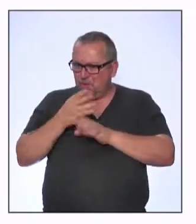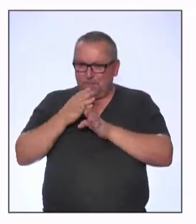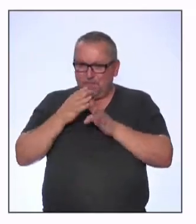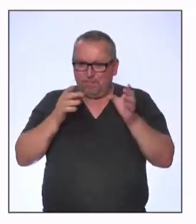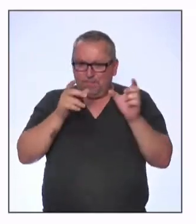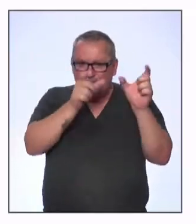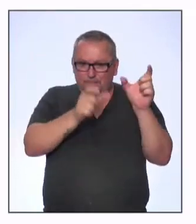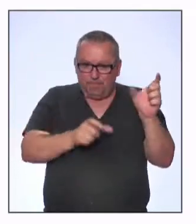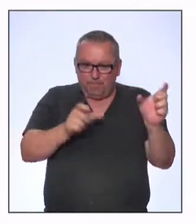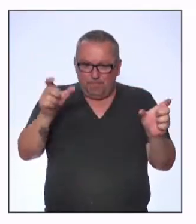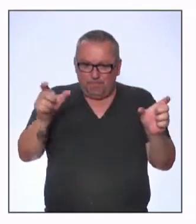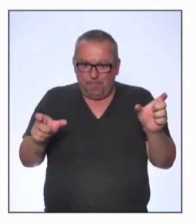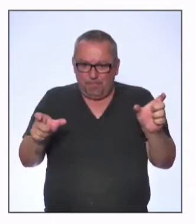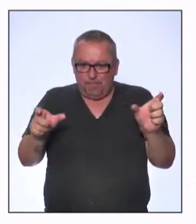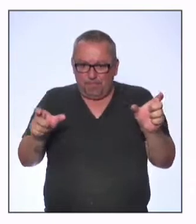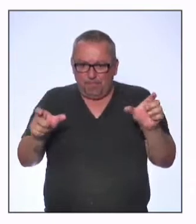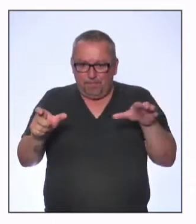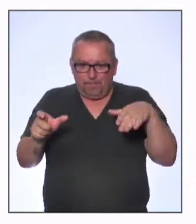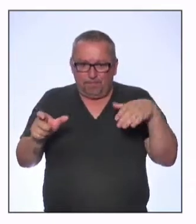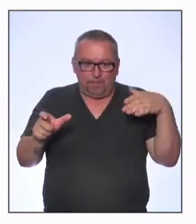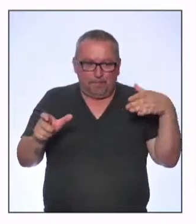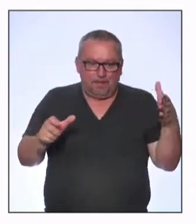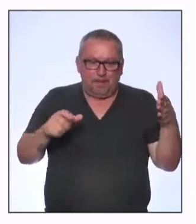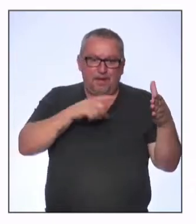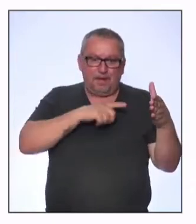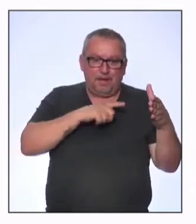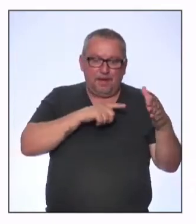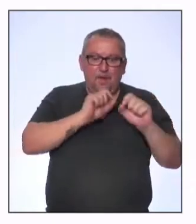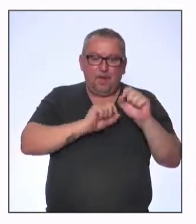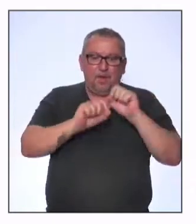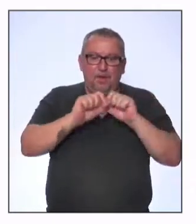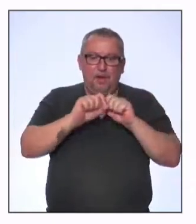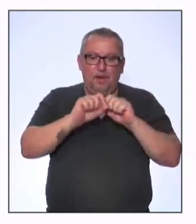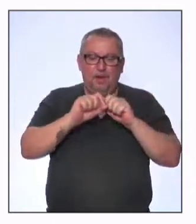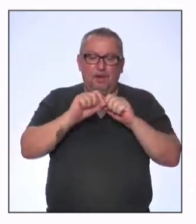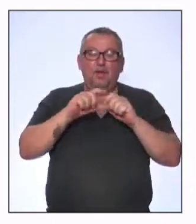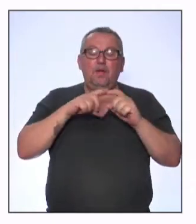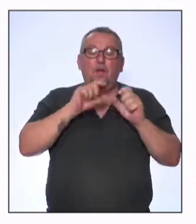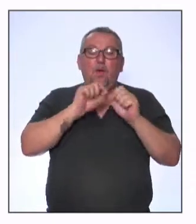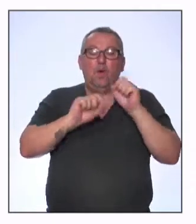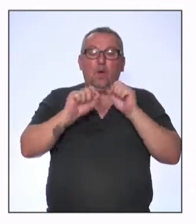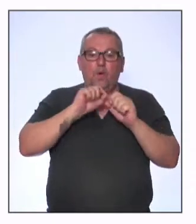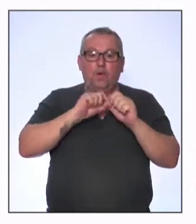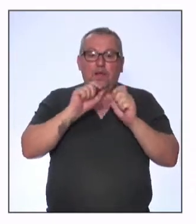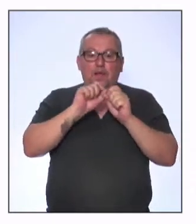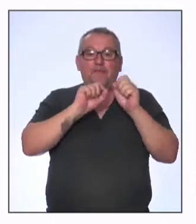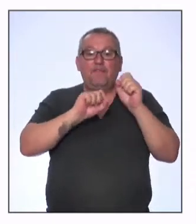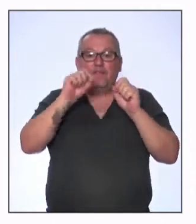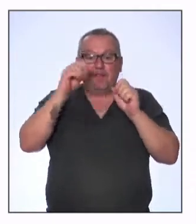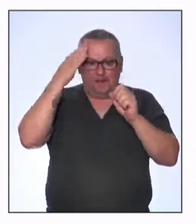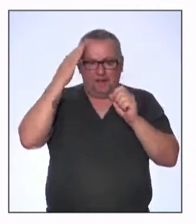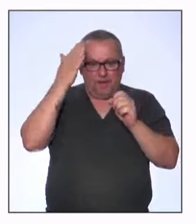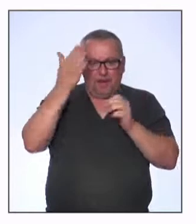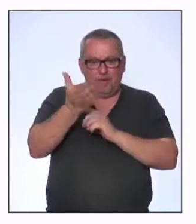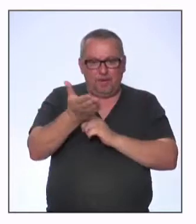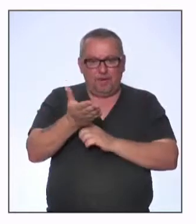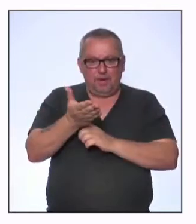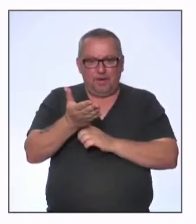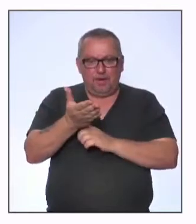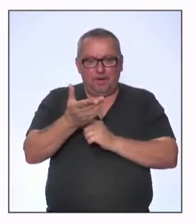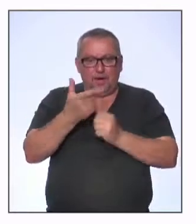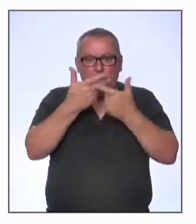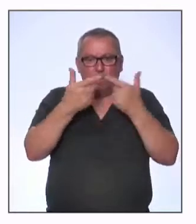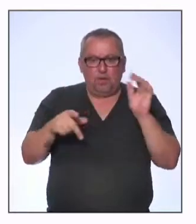e da direita? Na esquerda, vocês têm alinhados, e intuitivamente quem fez essa lista sabia disso,